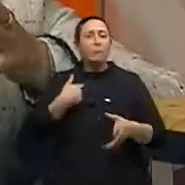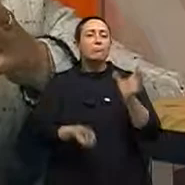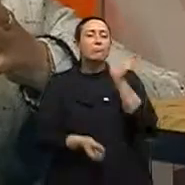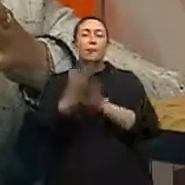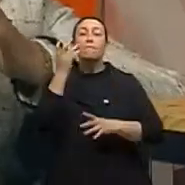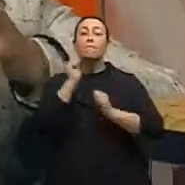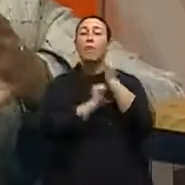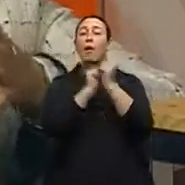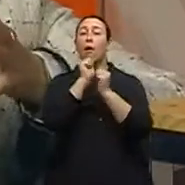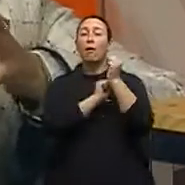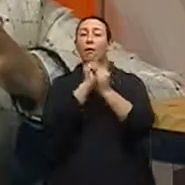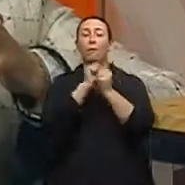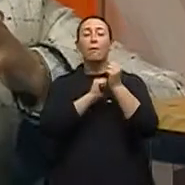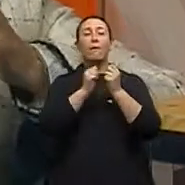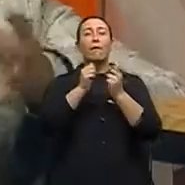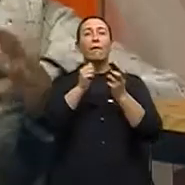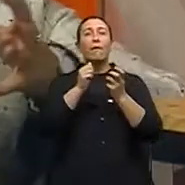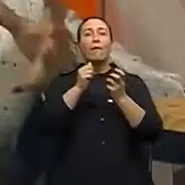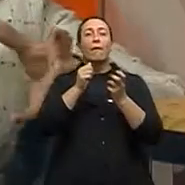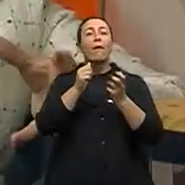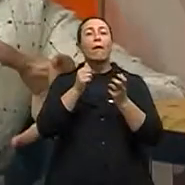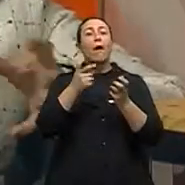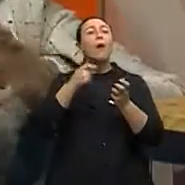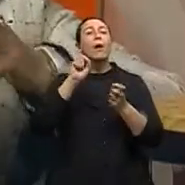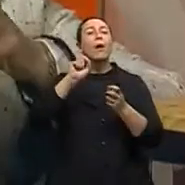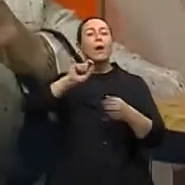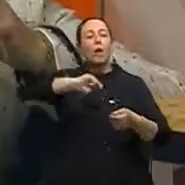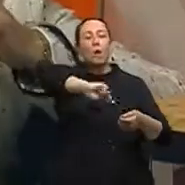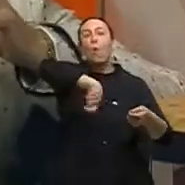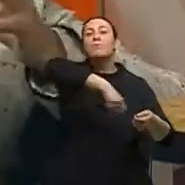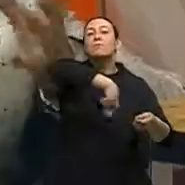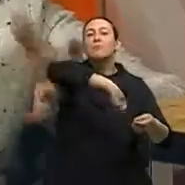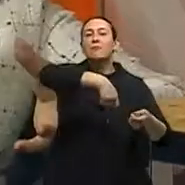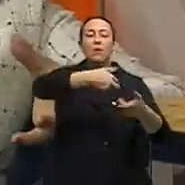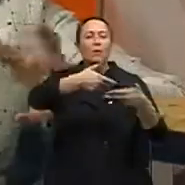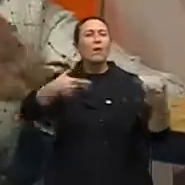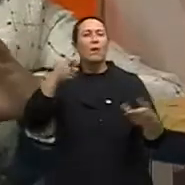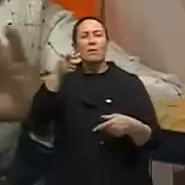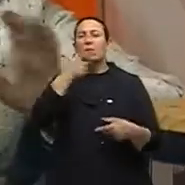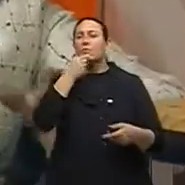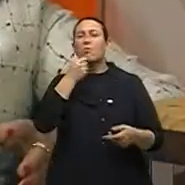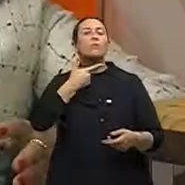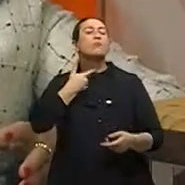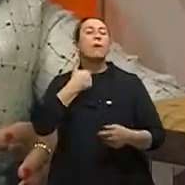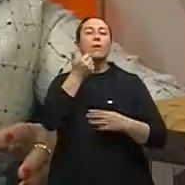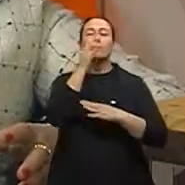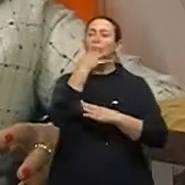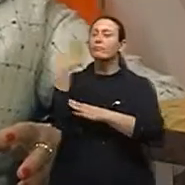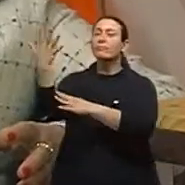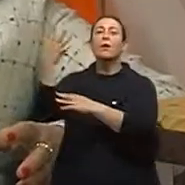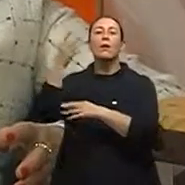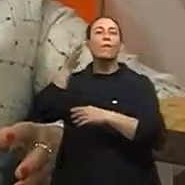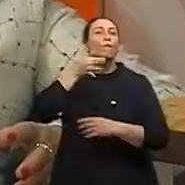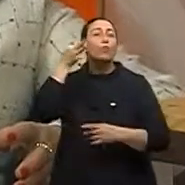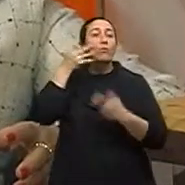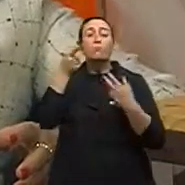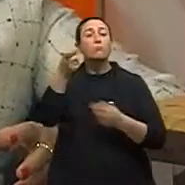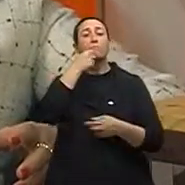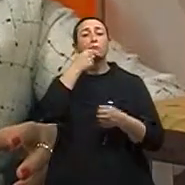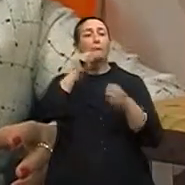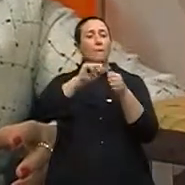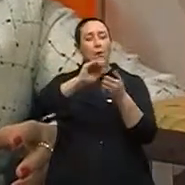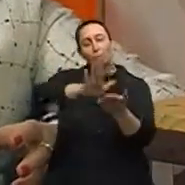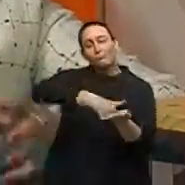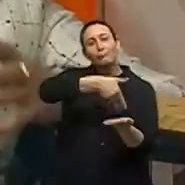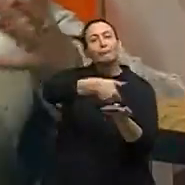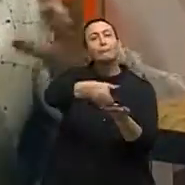uma melhor falando um HOB uma cozinha e ele tinha muitas frutas no Pomar ele fazia geleias né E com o tempo